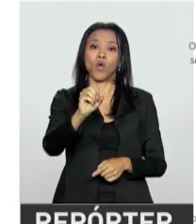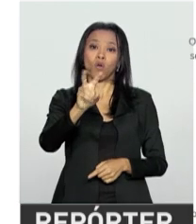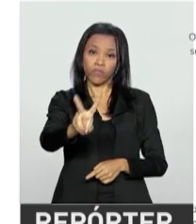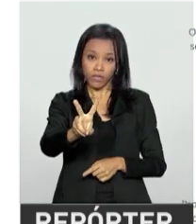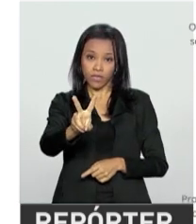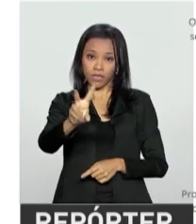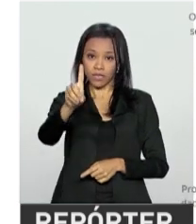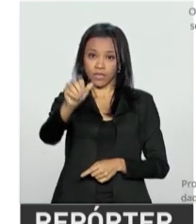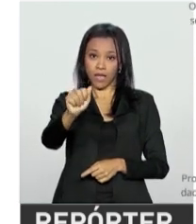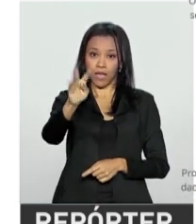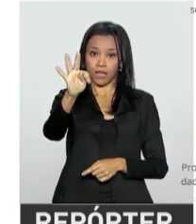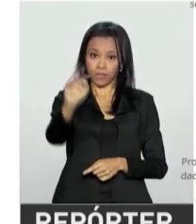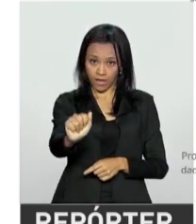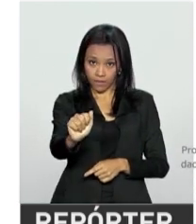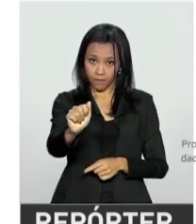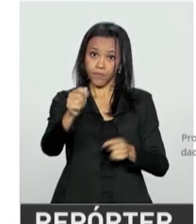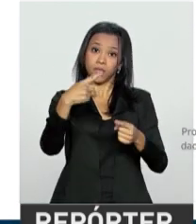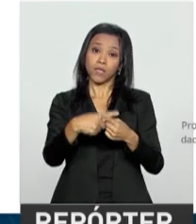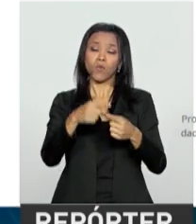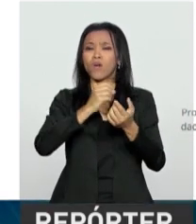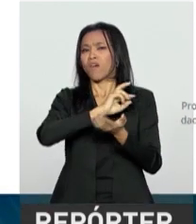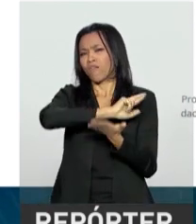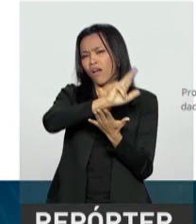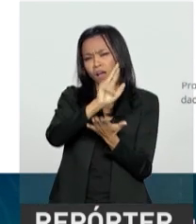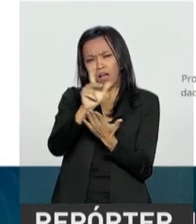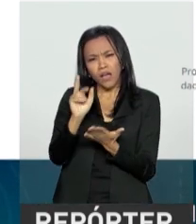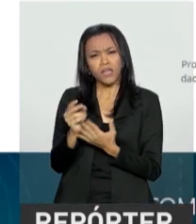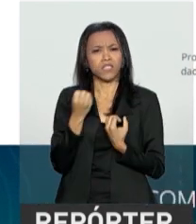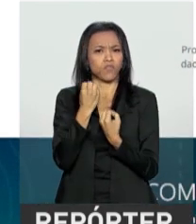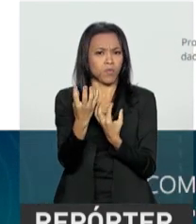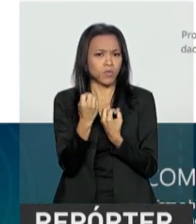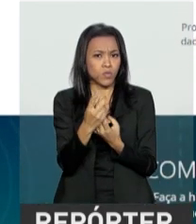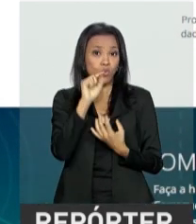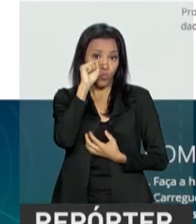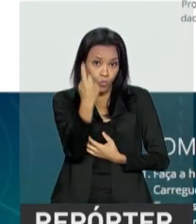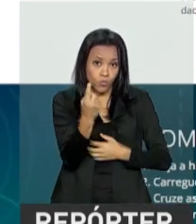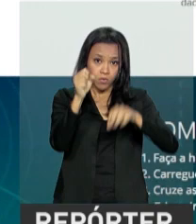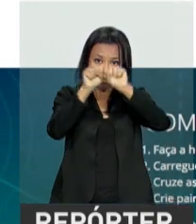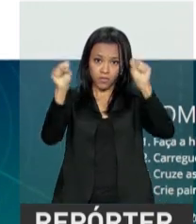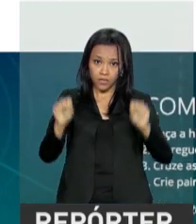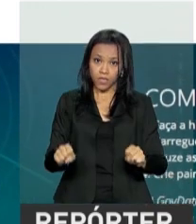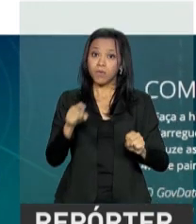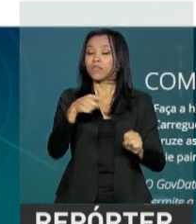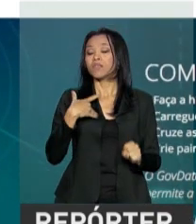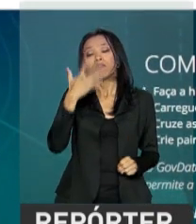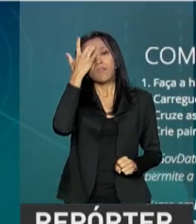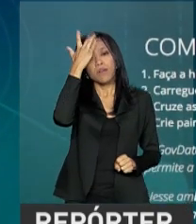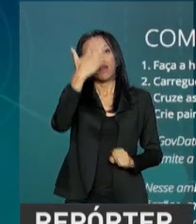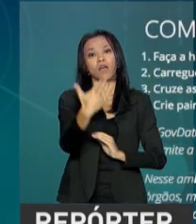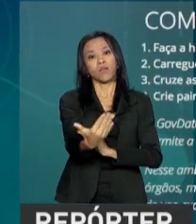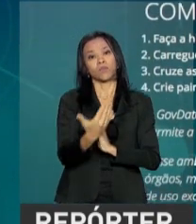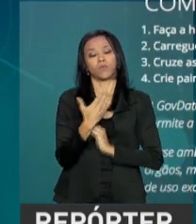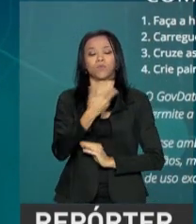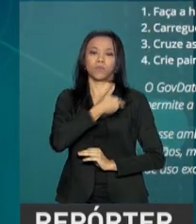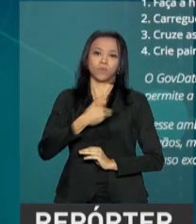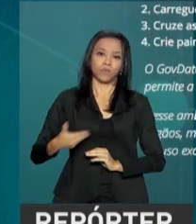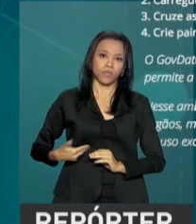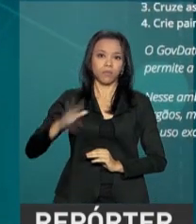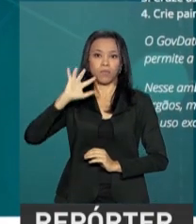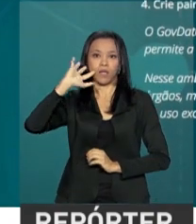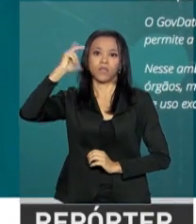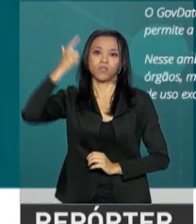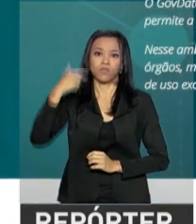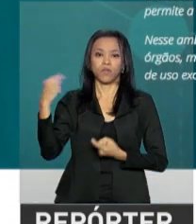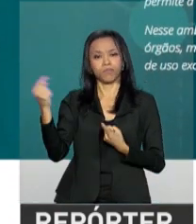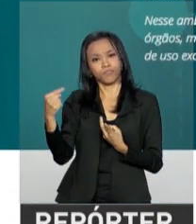governo concentrará as informações de diversos órgãos num só lugar facilita a tomada de decisões o desenvolvimento